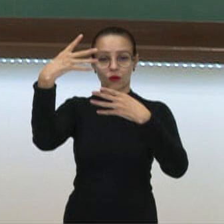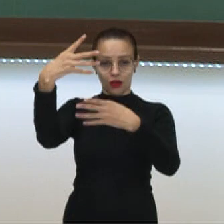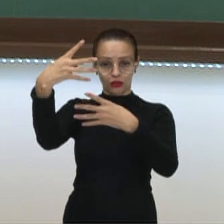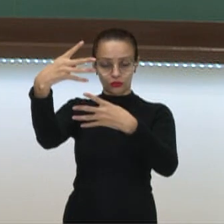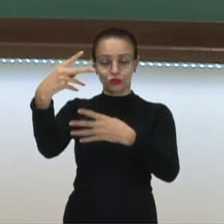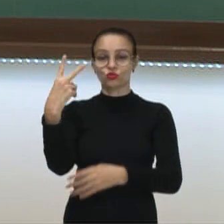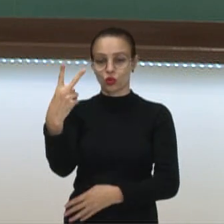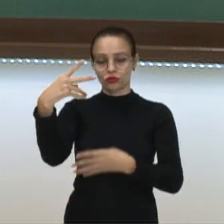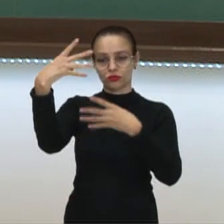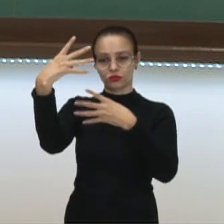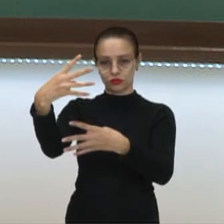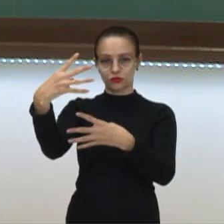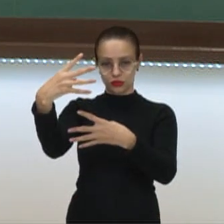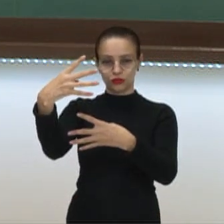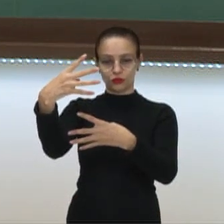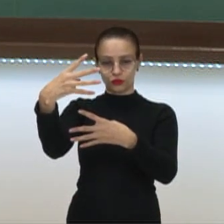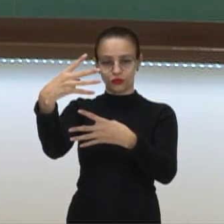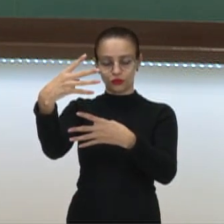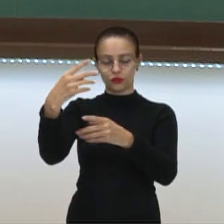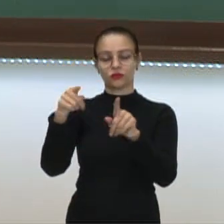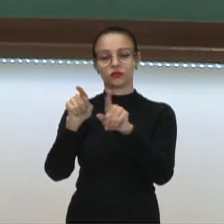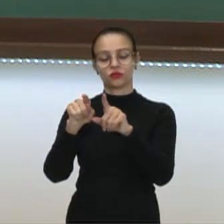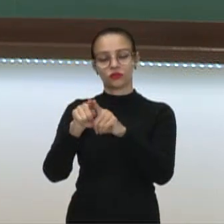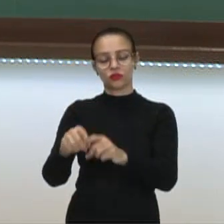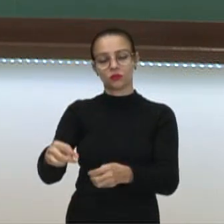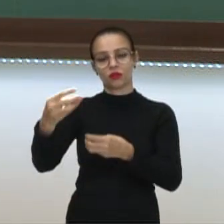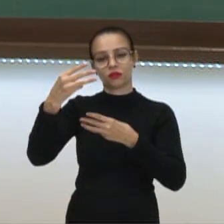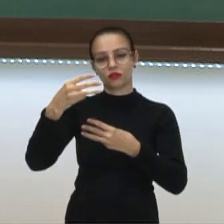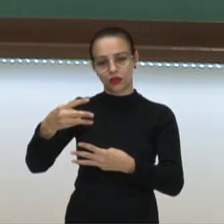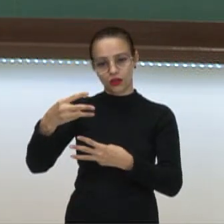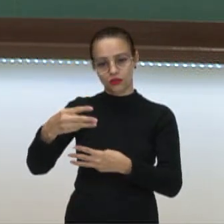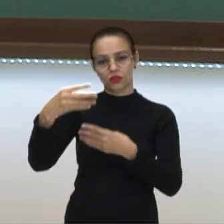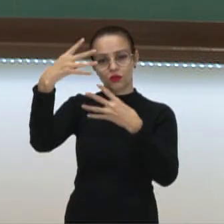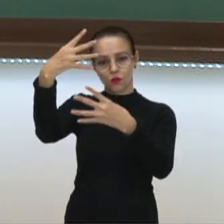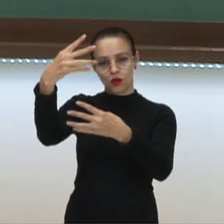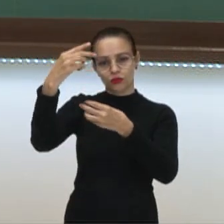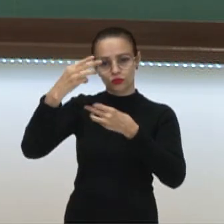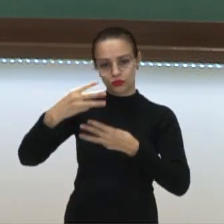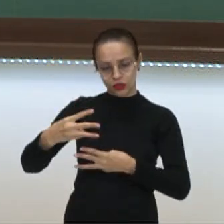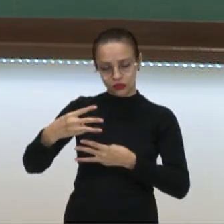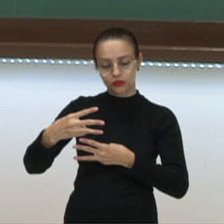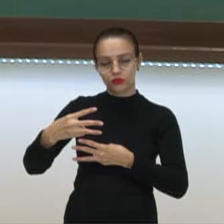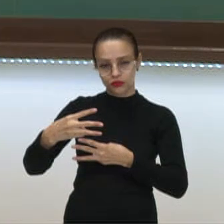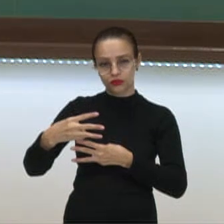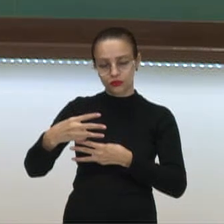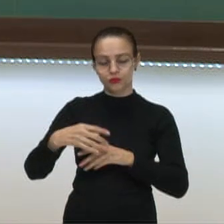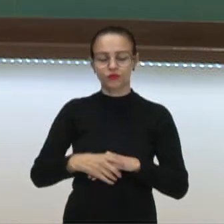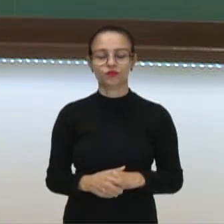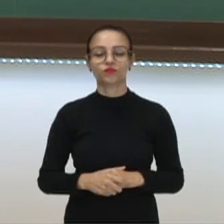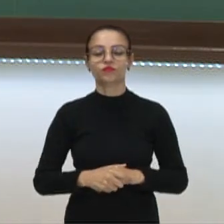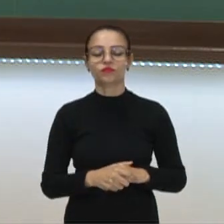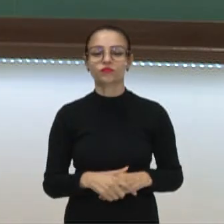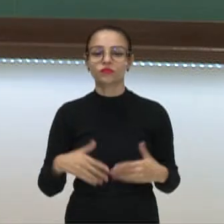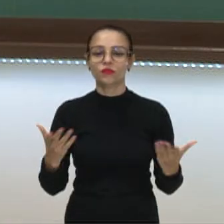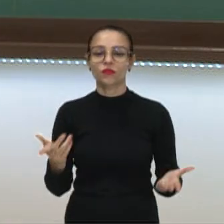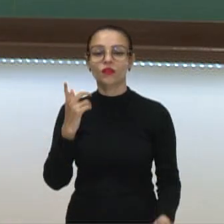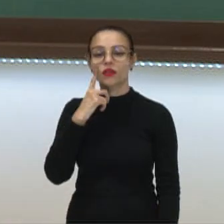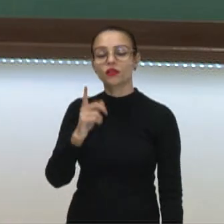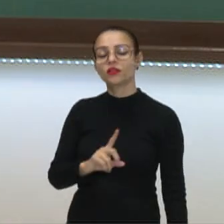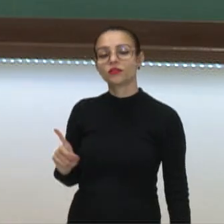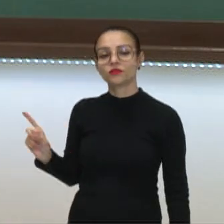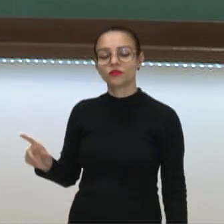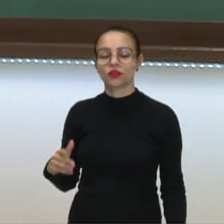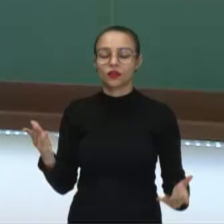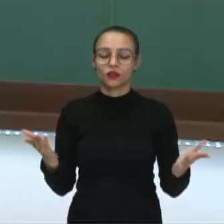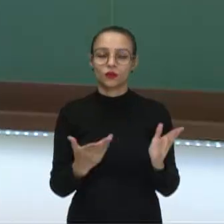seja, 2 estrofes de 4 versos, e 2 tercetos, 2 estrofes de 3 versos. Vamos aqui